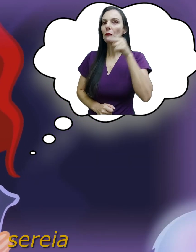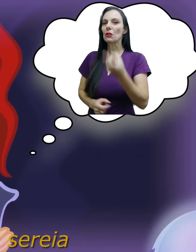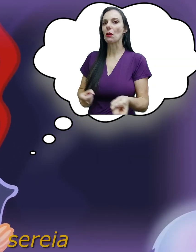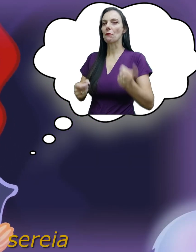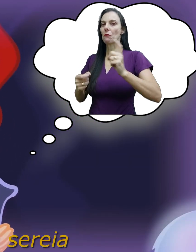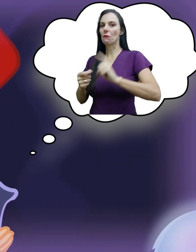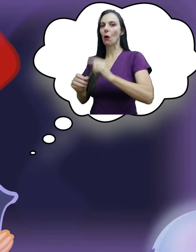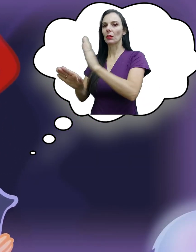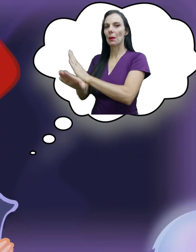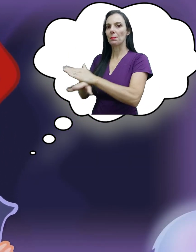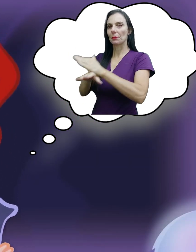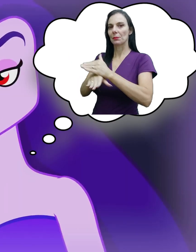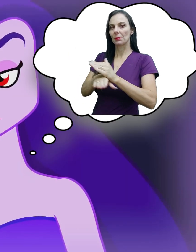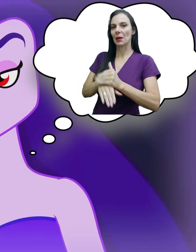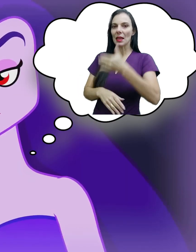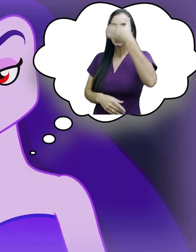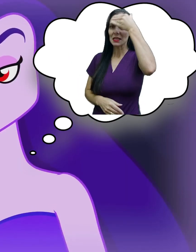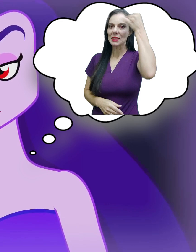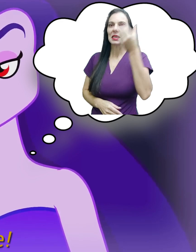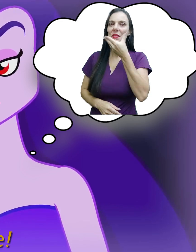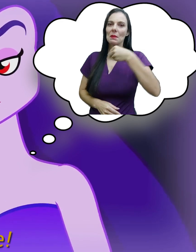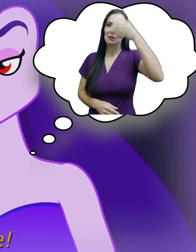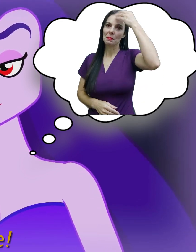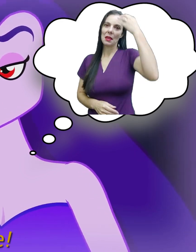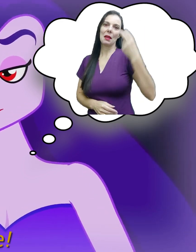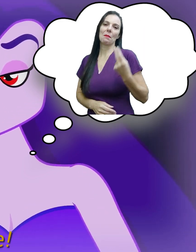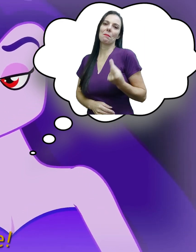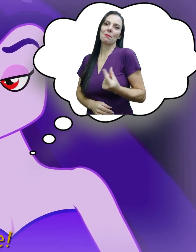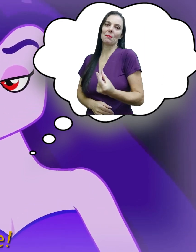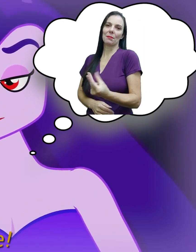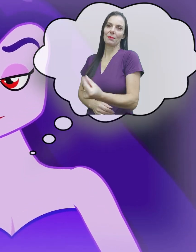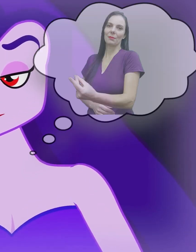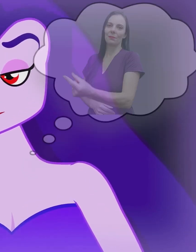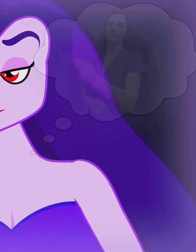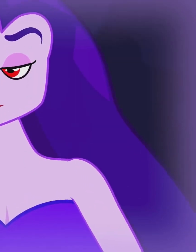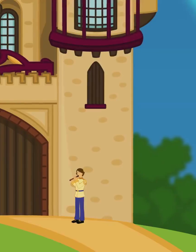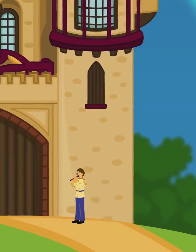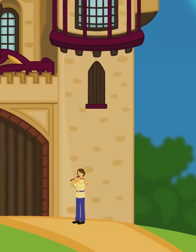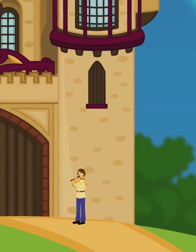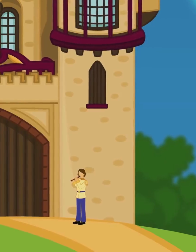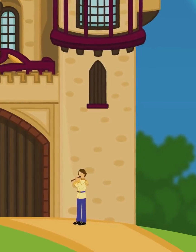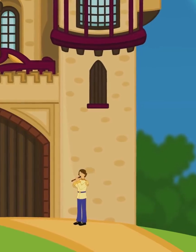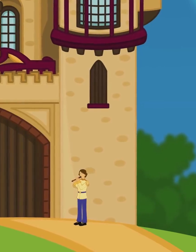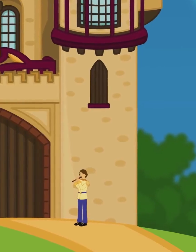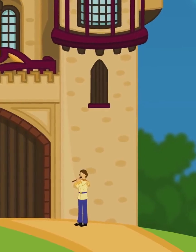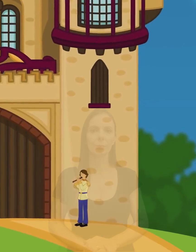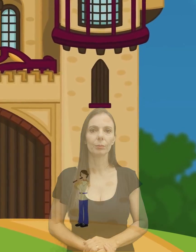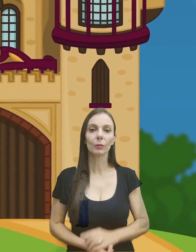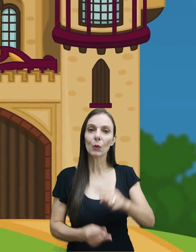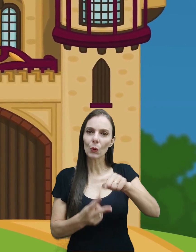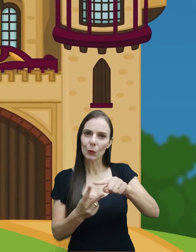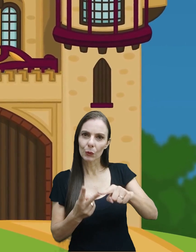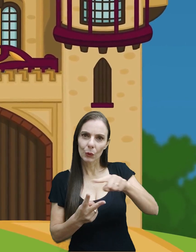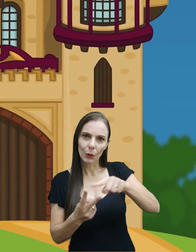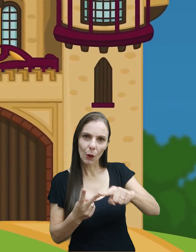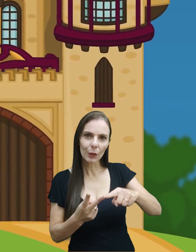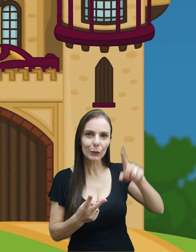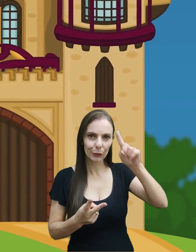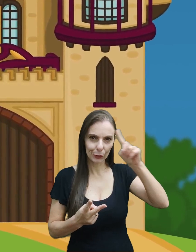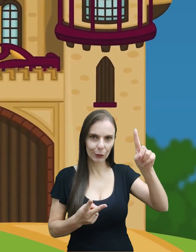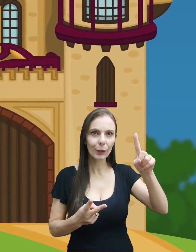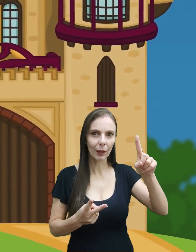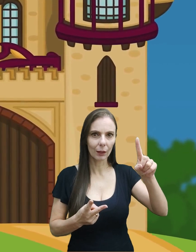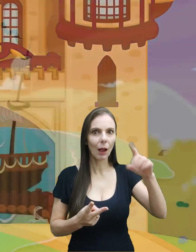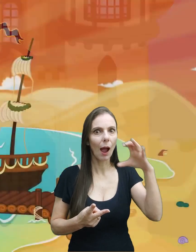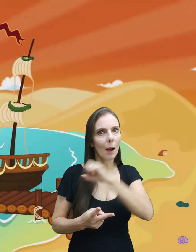ser uma sereia e terá que esquecer o príncipe para sempre. Os dois primeiros dias